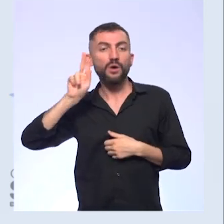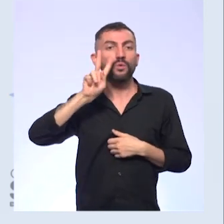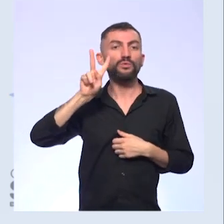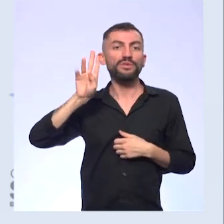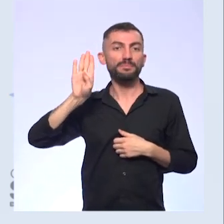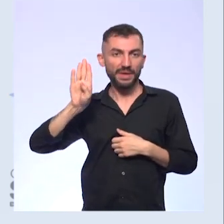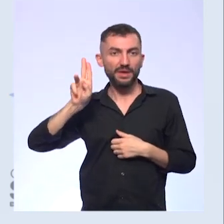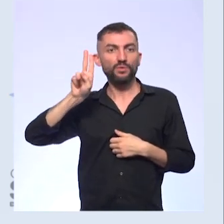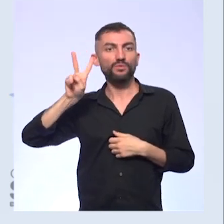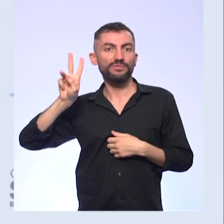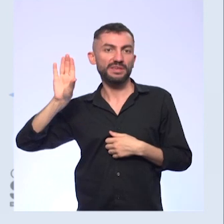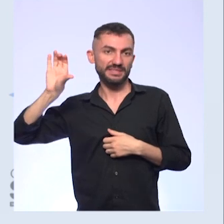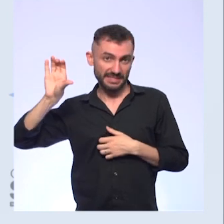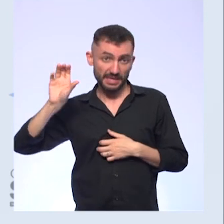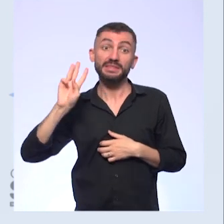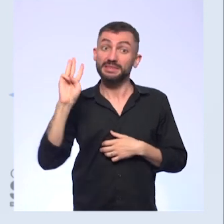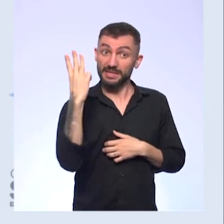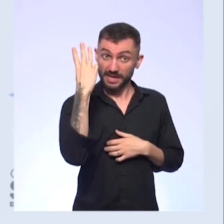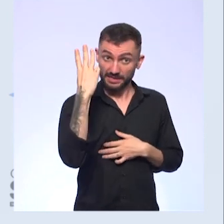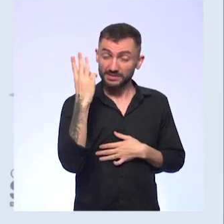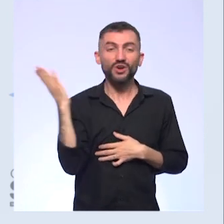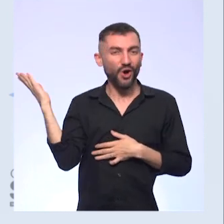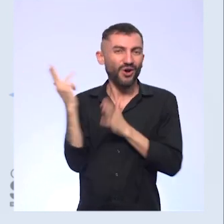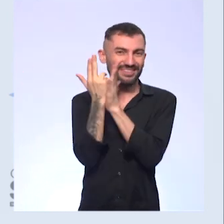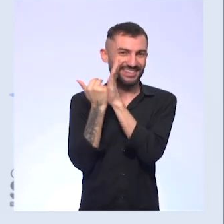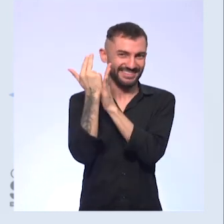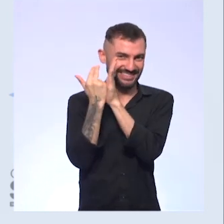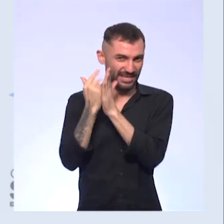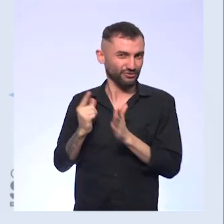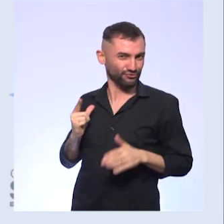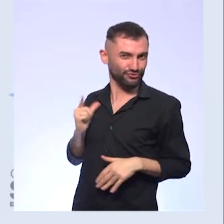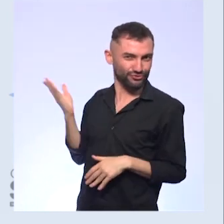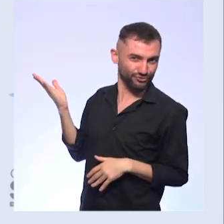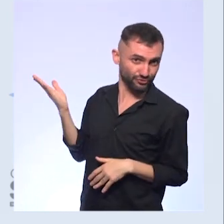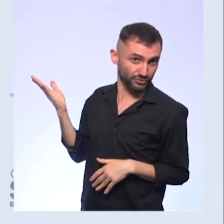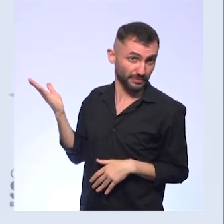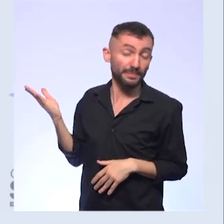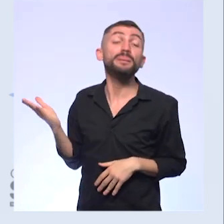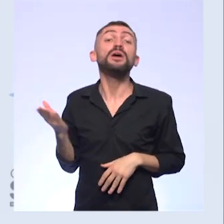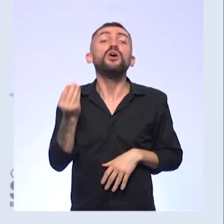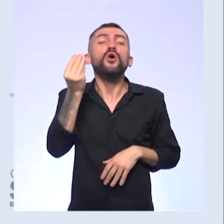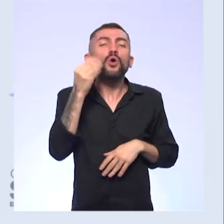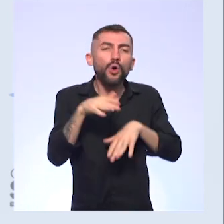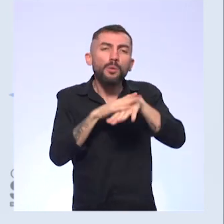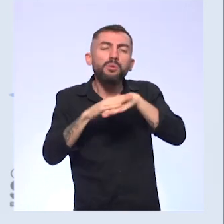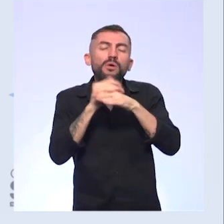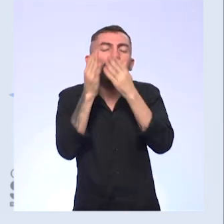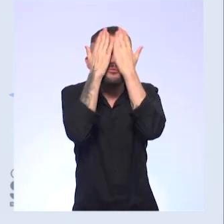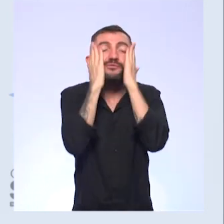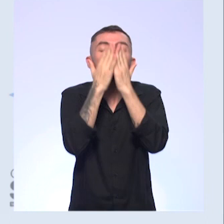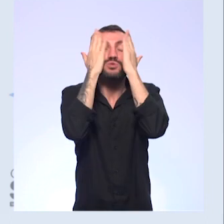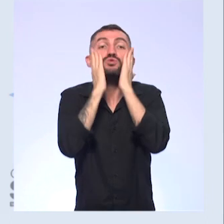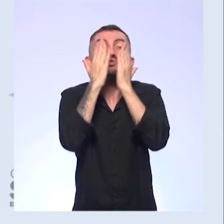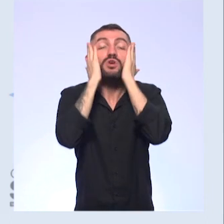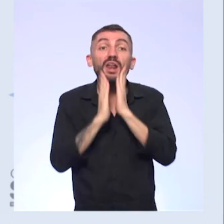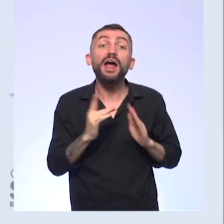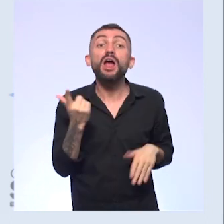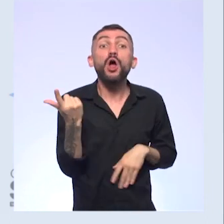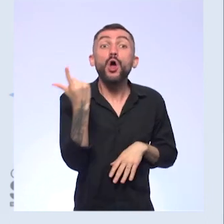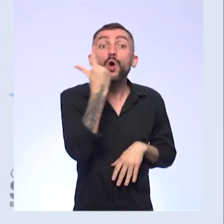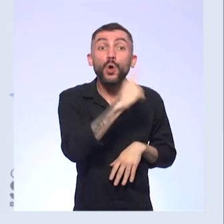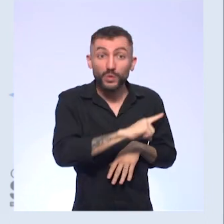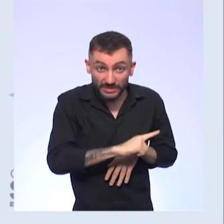bebê e o vez e conforme a figura para selecionar um filtro solar que apresente absorção